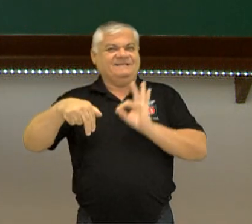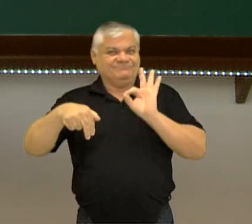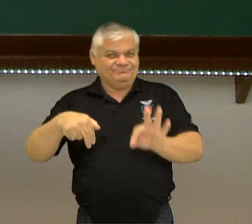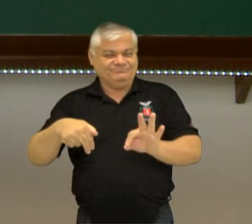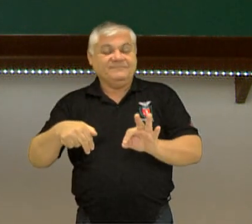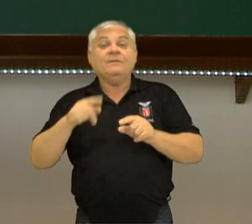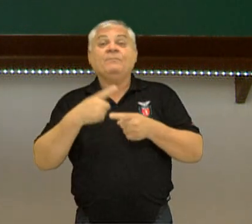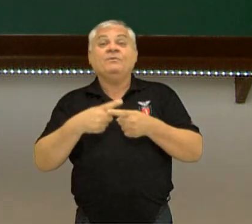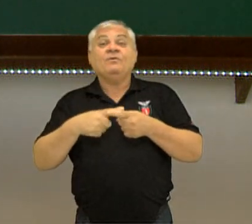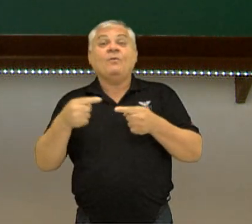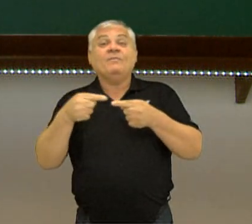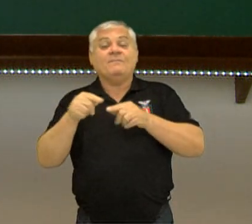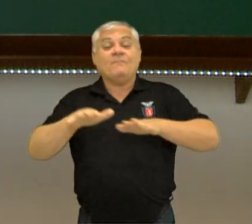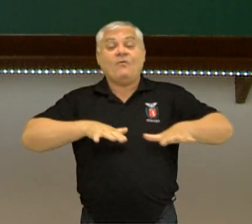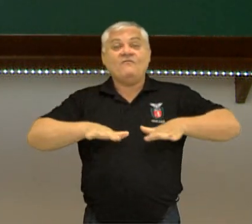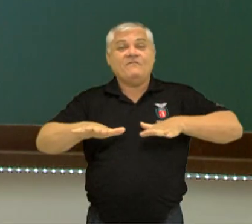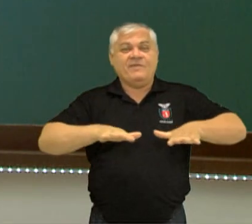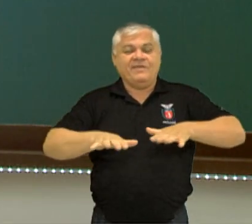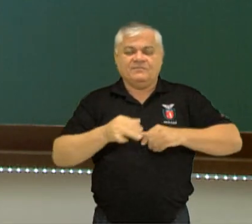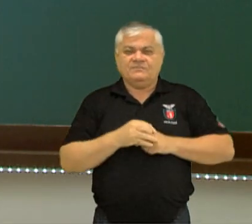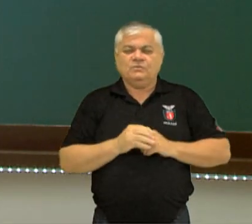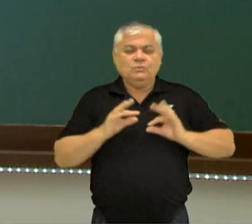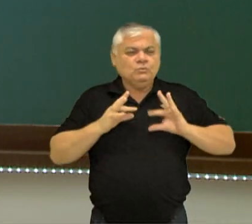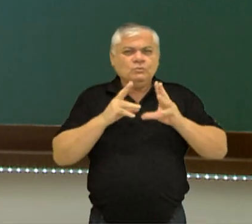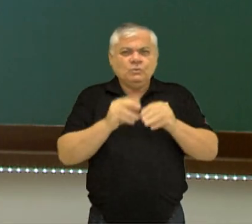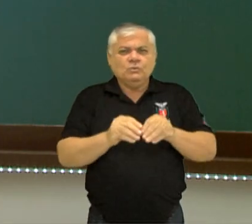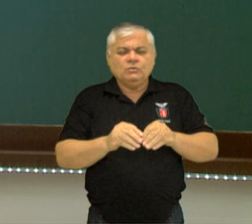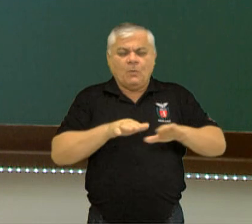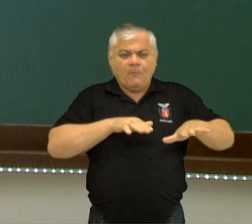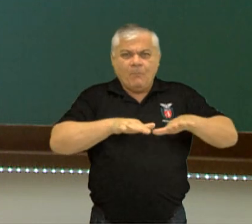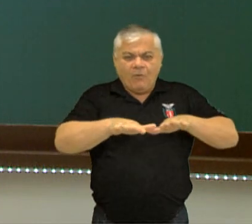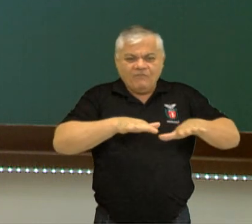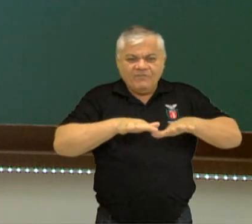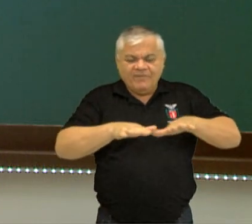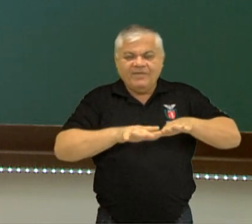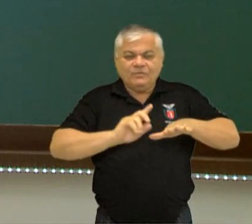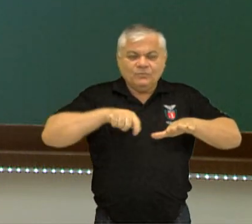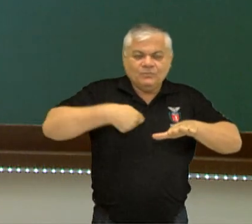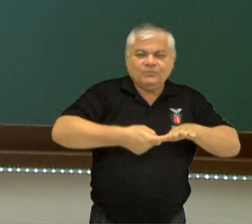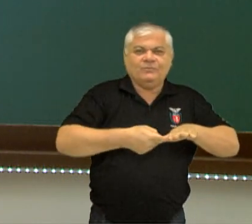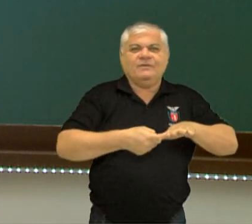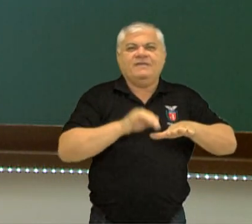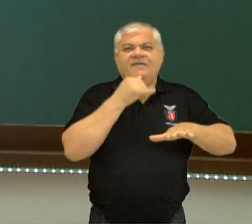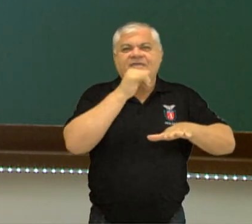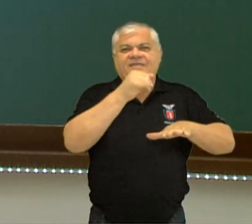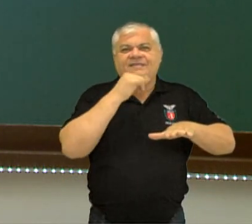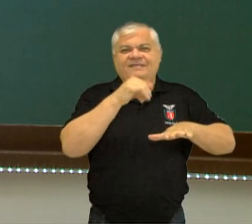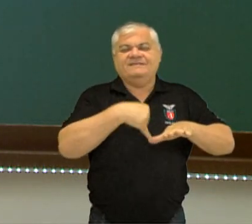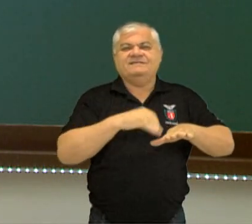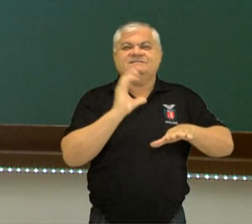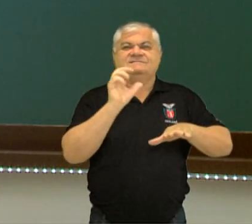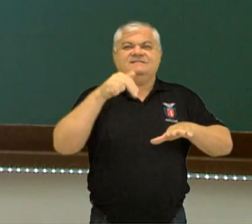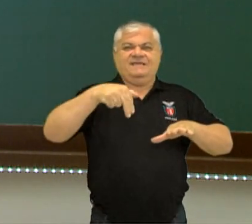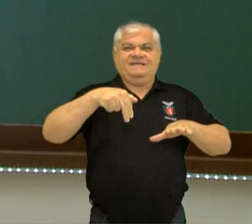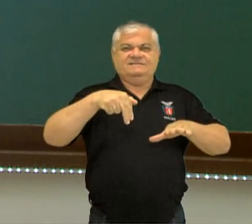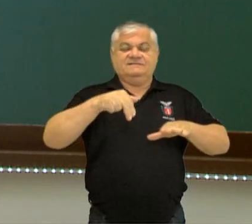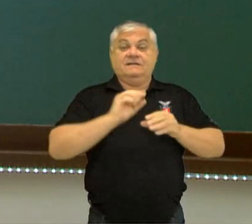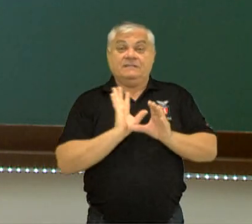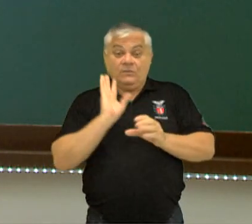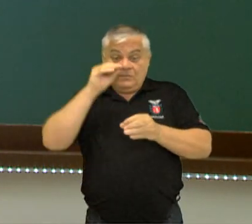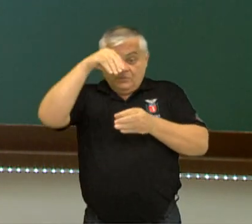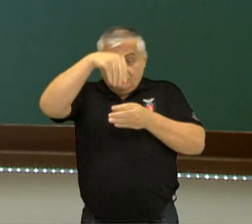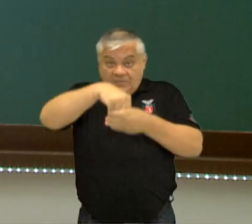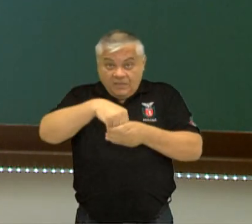ao movimento. Tudo que se move tem essa energia cinética. Então, a energia interna